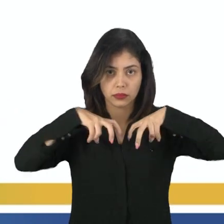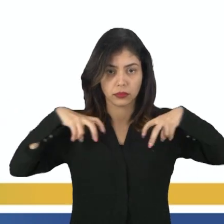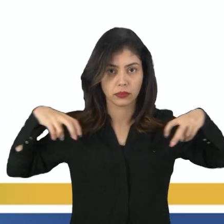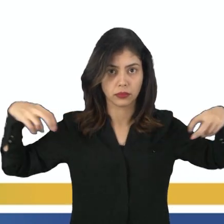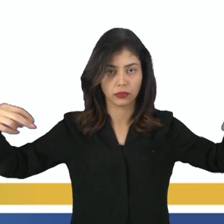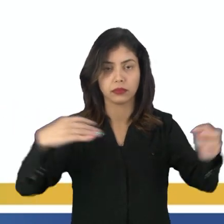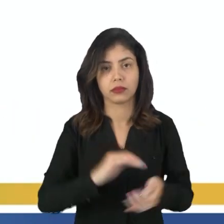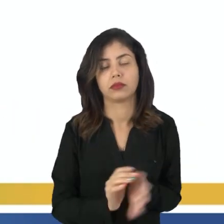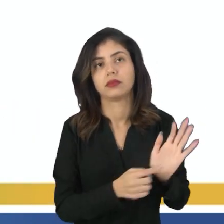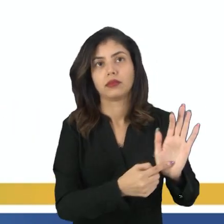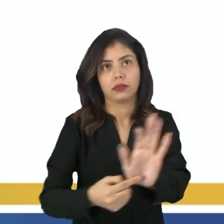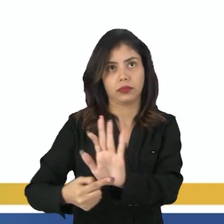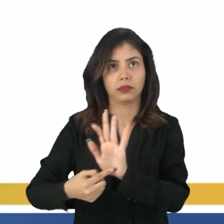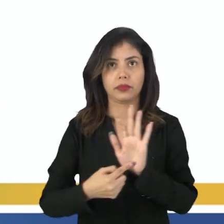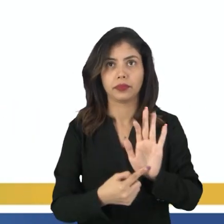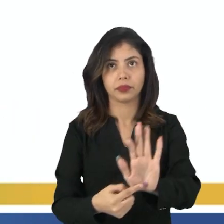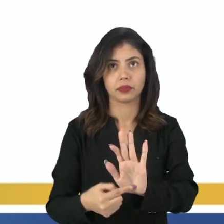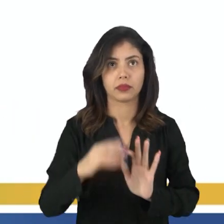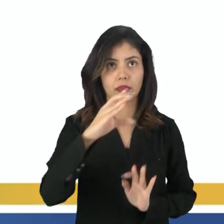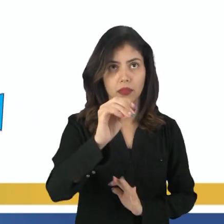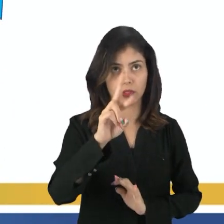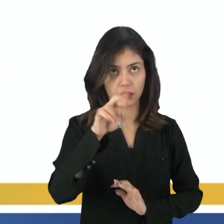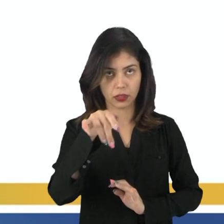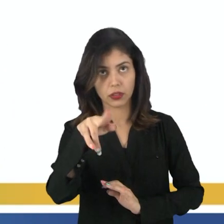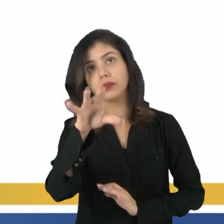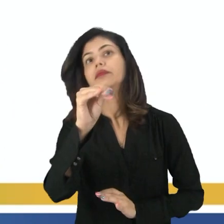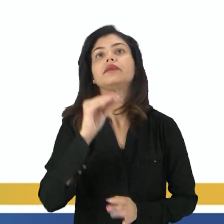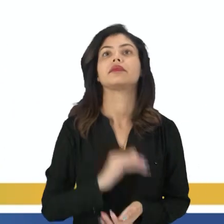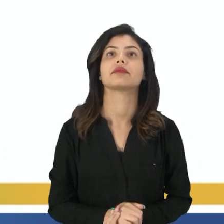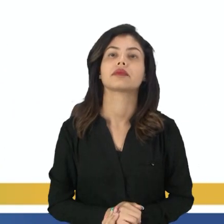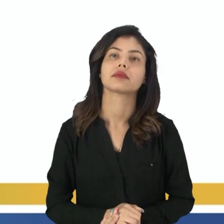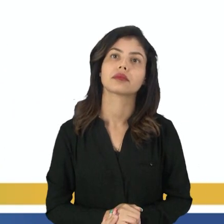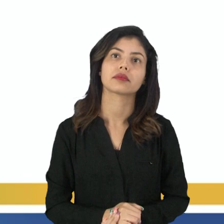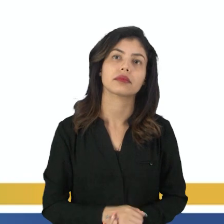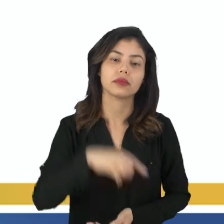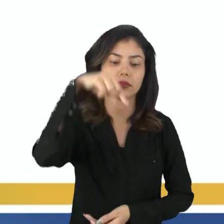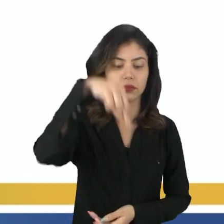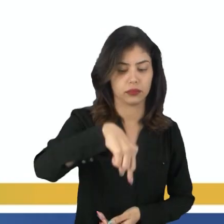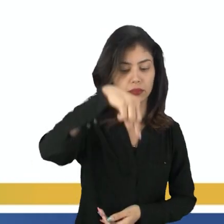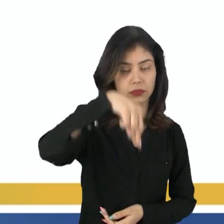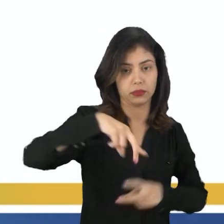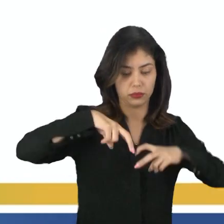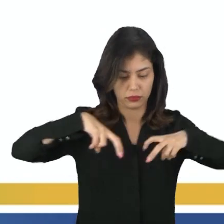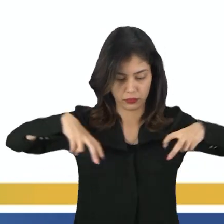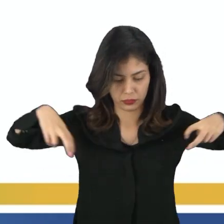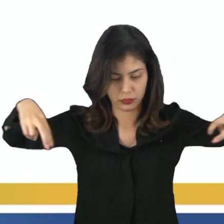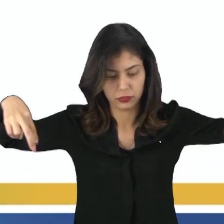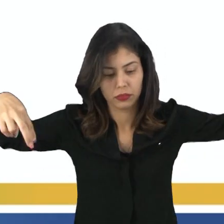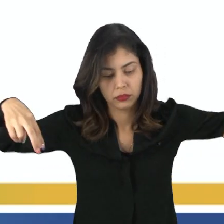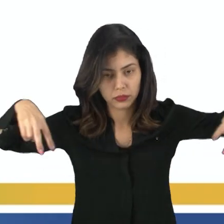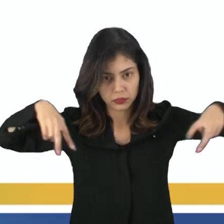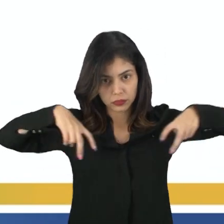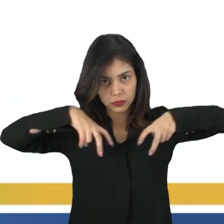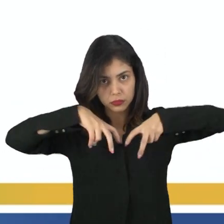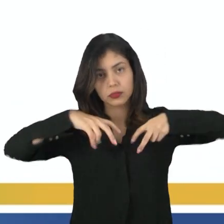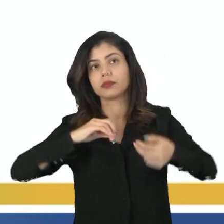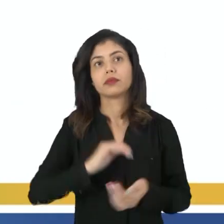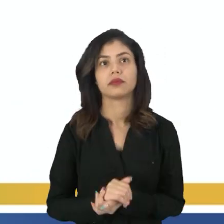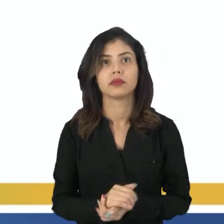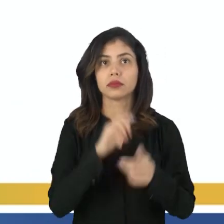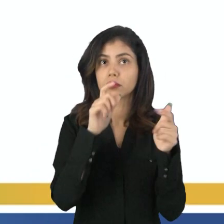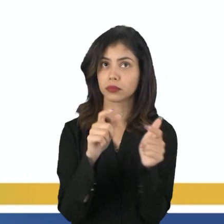as representações chamado de orquestra, tá? Que era esse espaço aí onde está indicando. O lugar